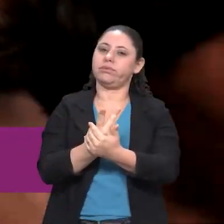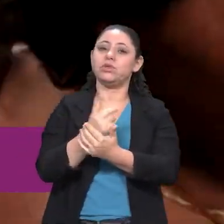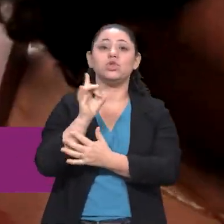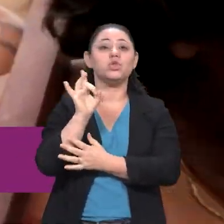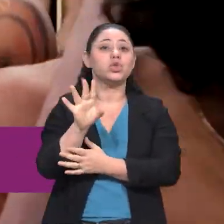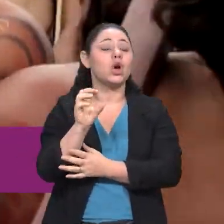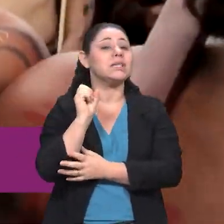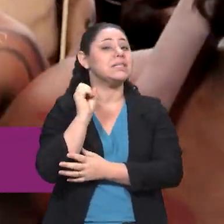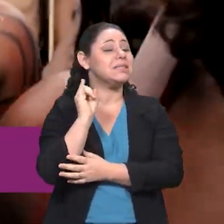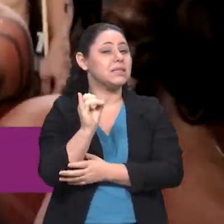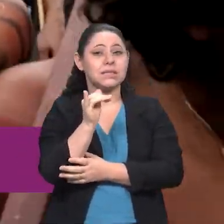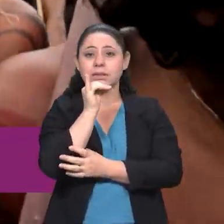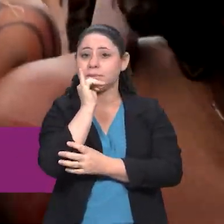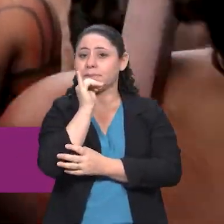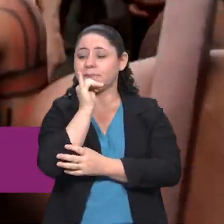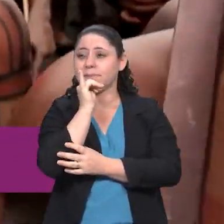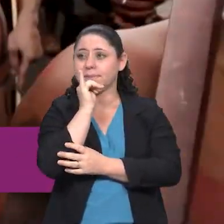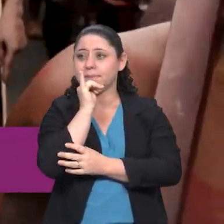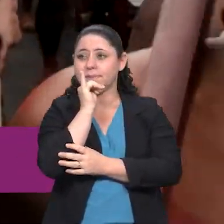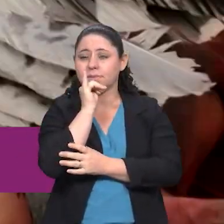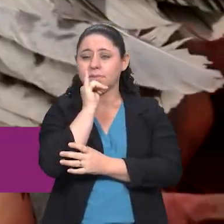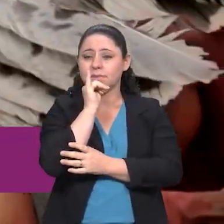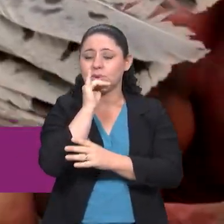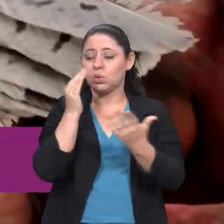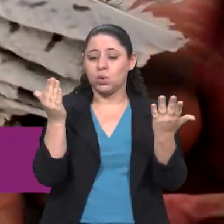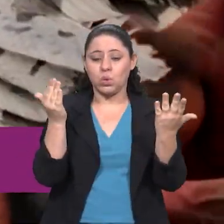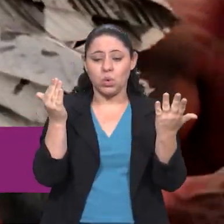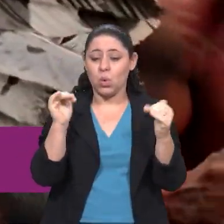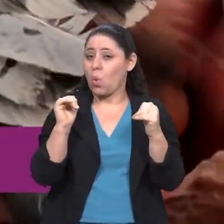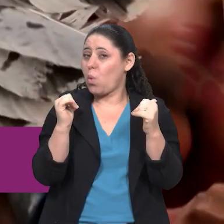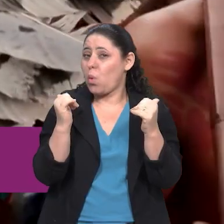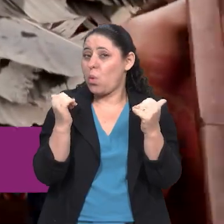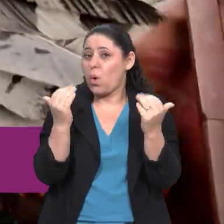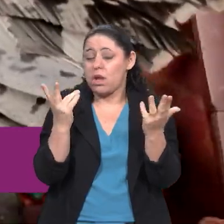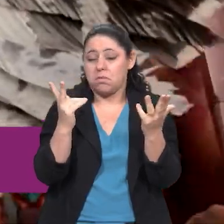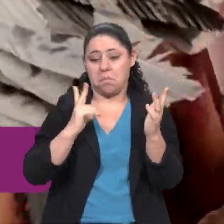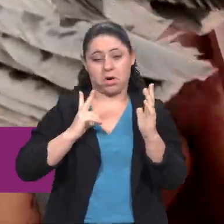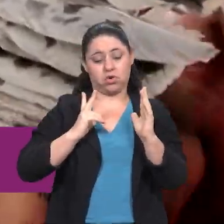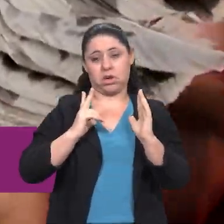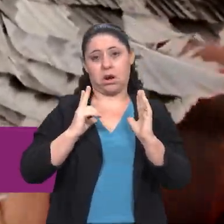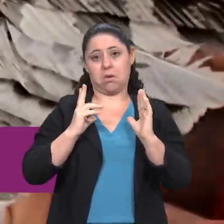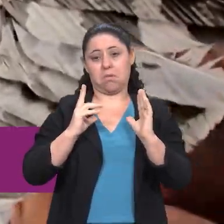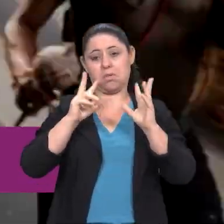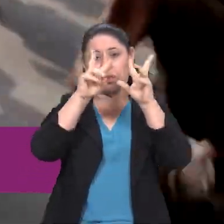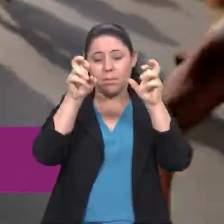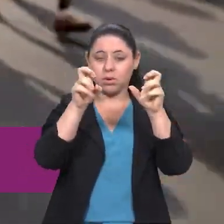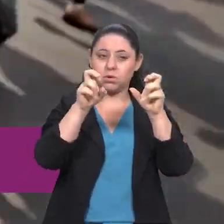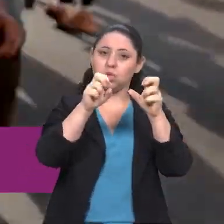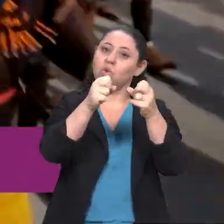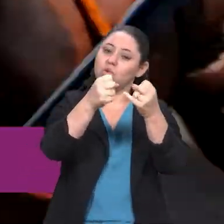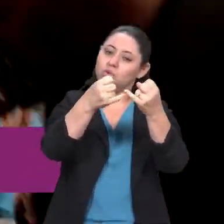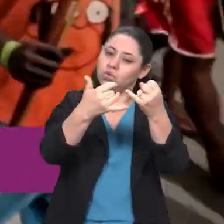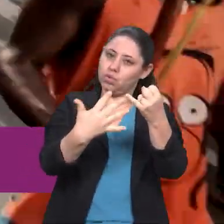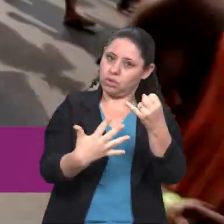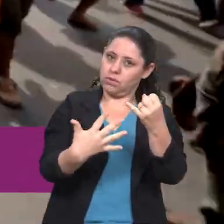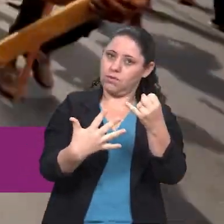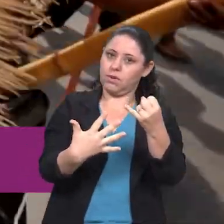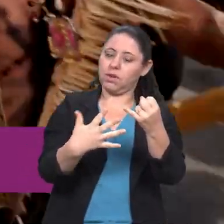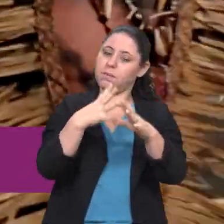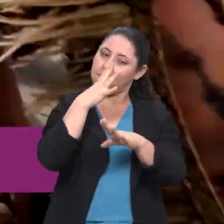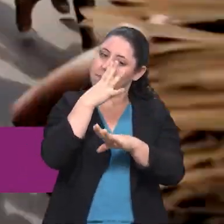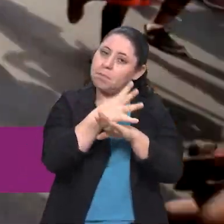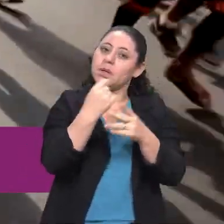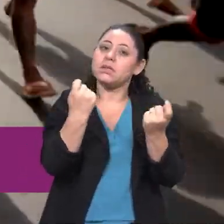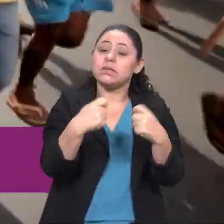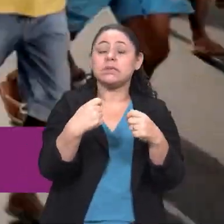caráter absolutamente excepcional, em situações realmente muito particulares em que se justifique uma interferência nesse